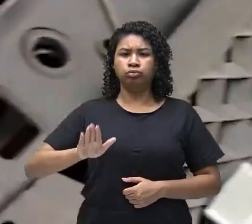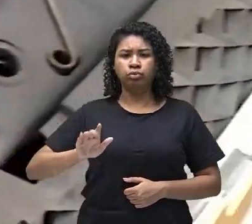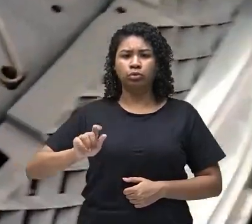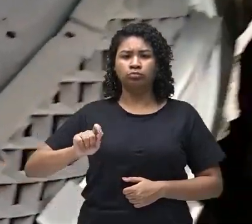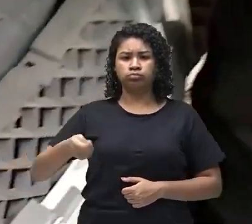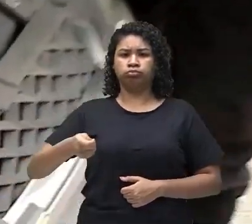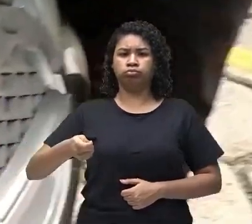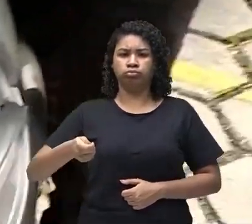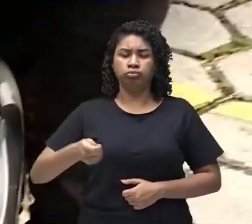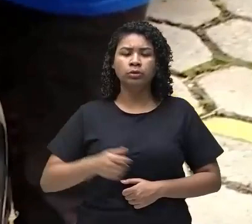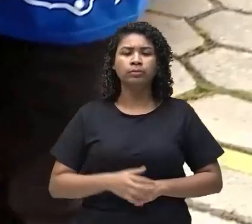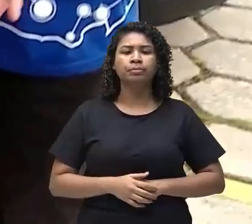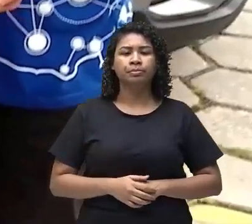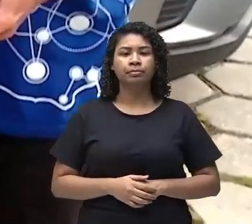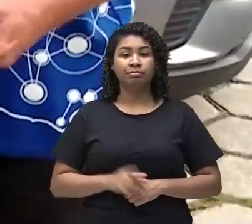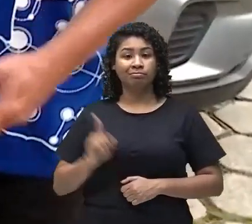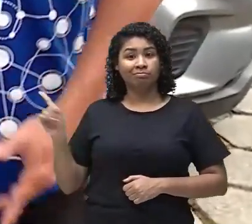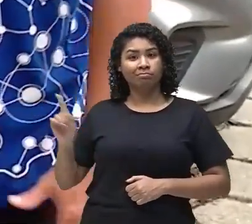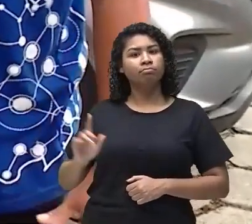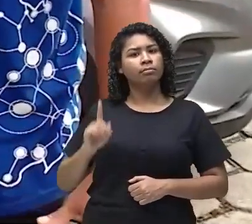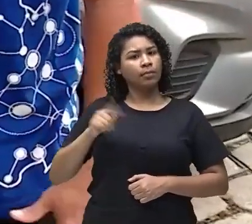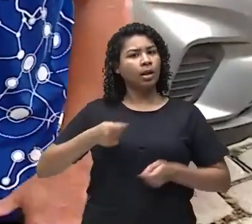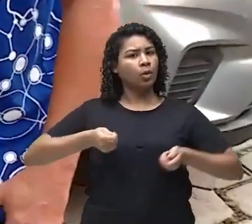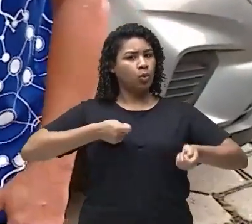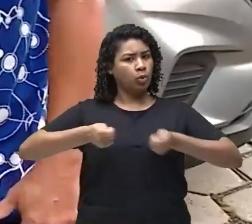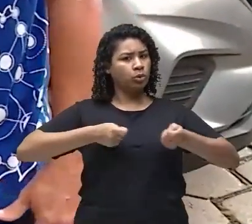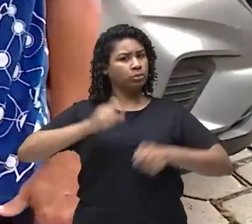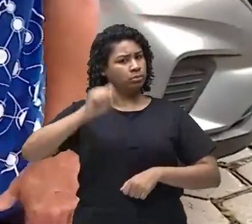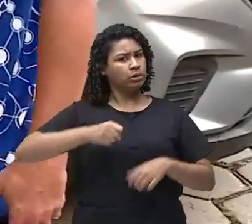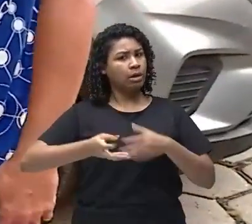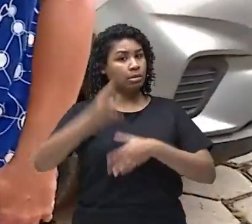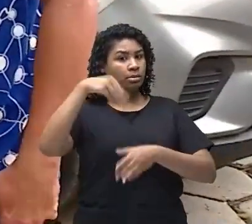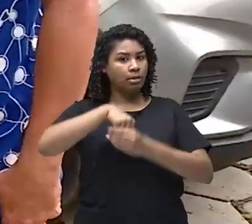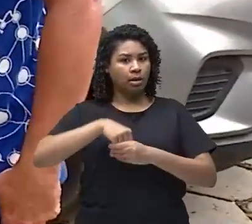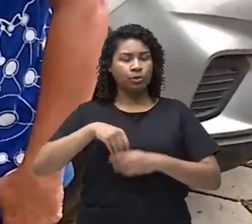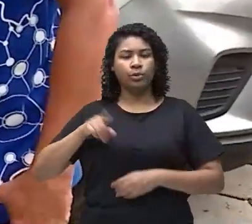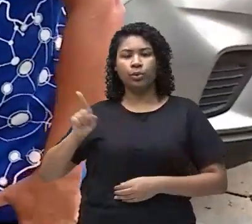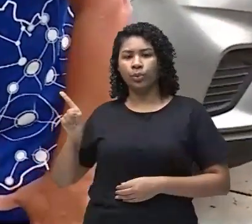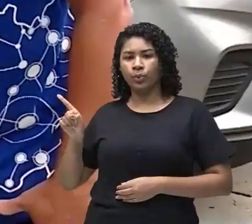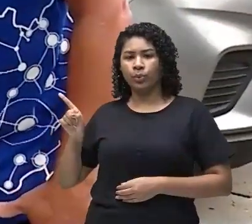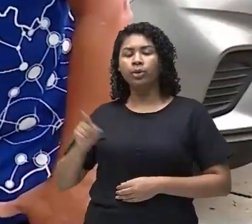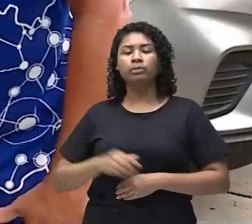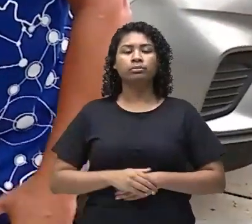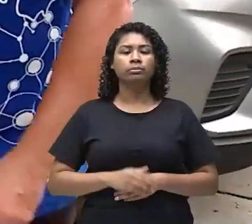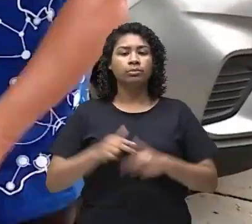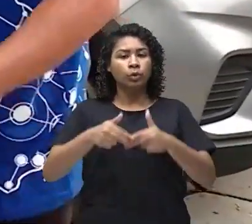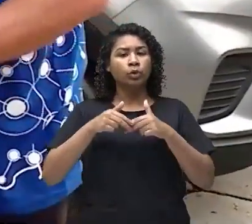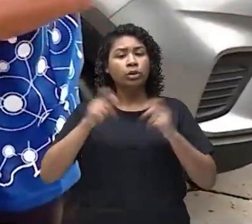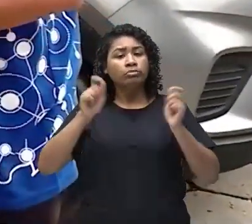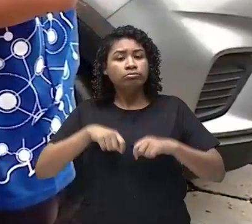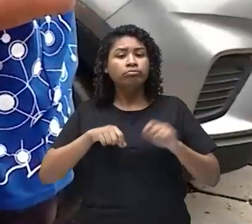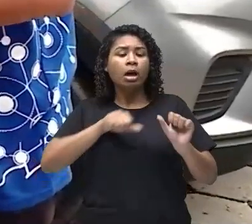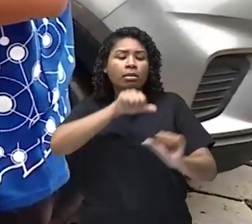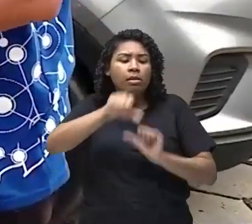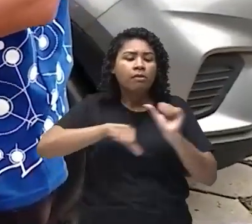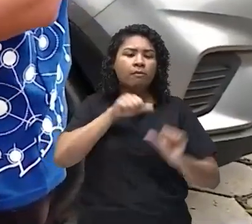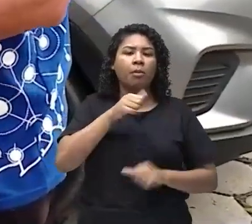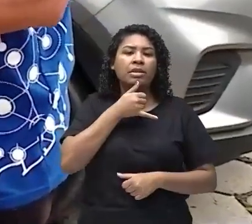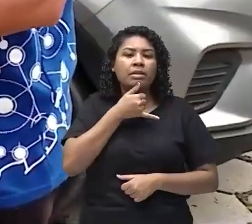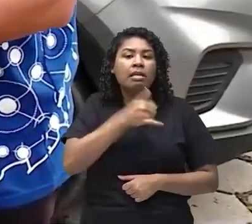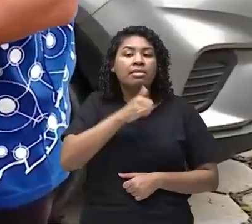então é uma explosão controlada no interior do cilindro Tá certo que vai fazer com que essa energia